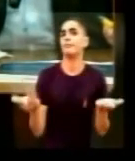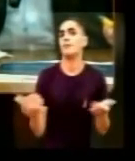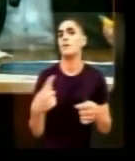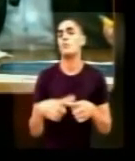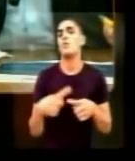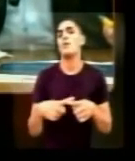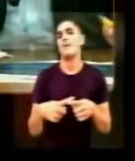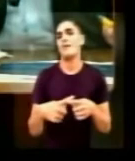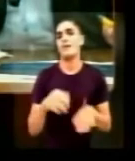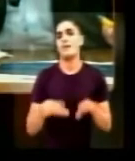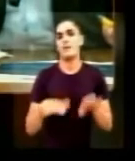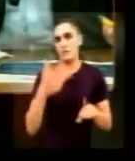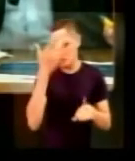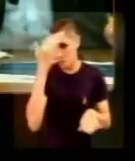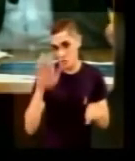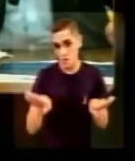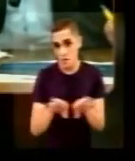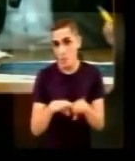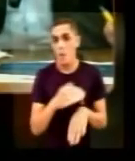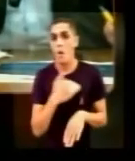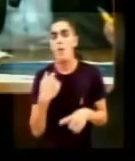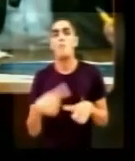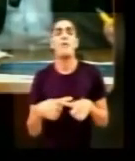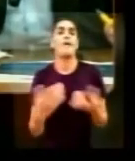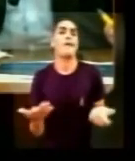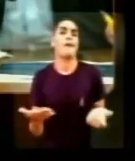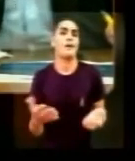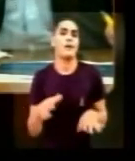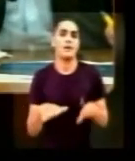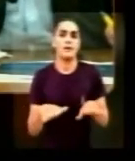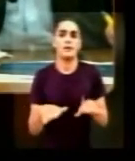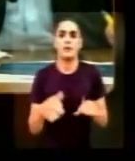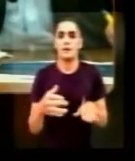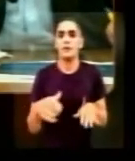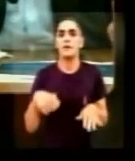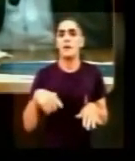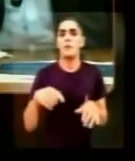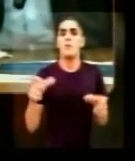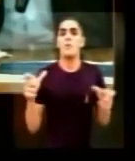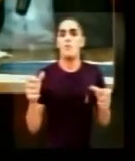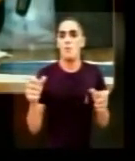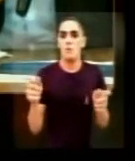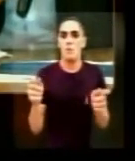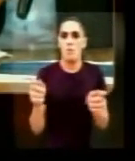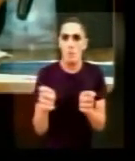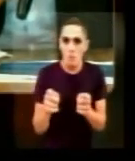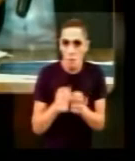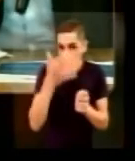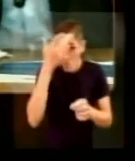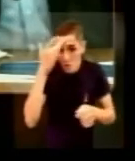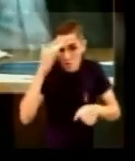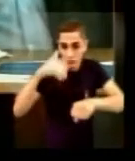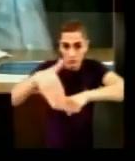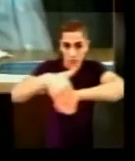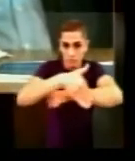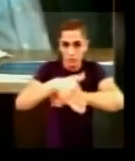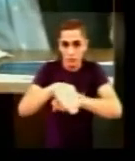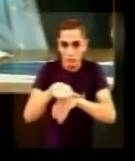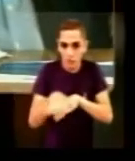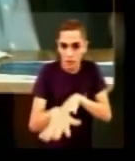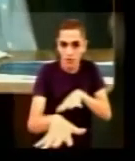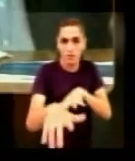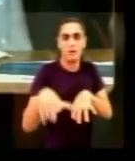Menos movimentação, menos carros na rua, menos pessoas na rua. Então, a Covid é a grande